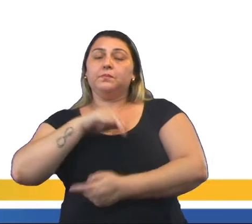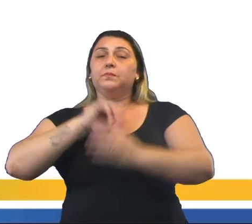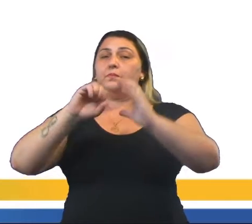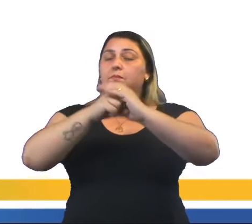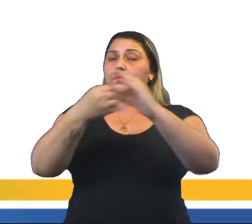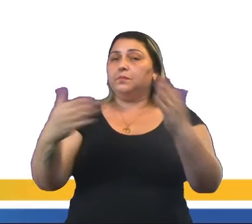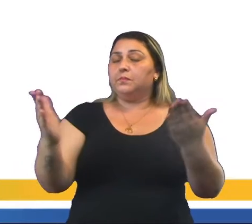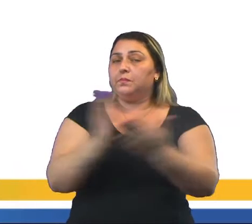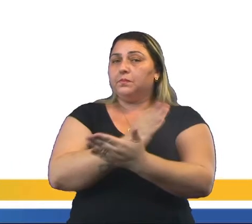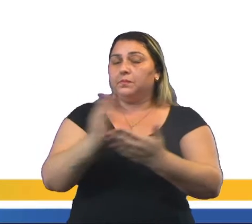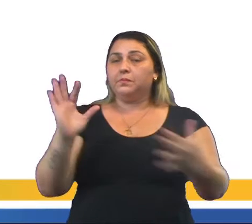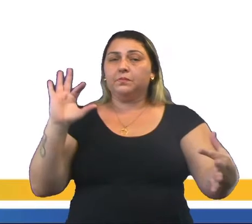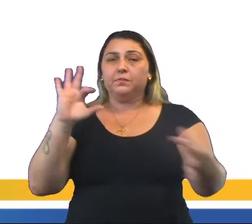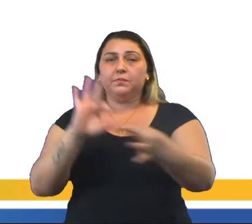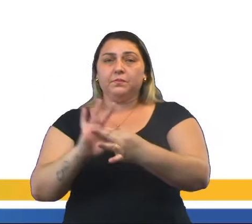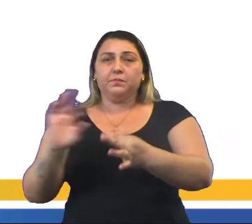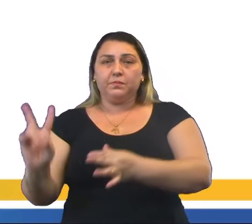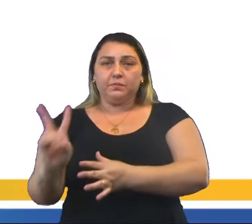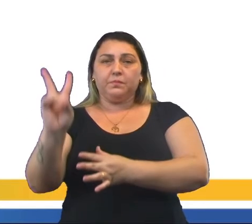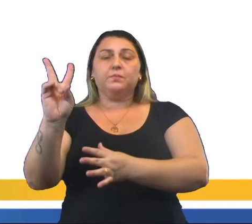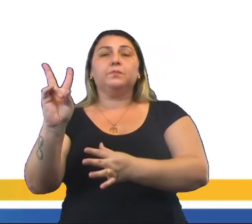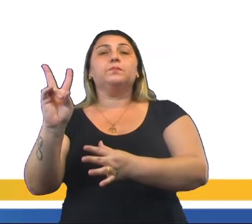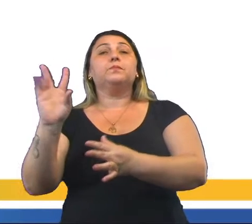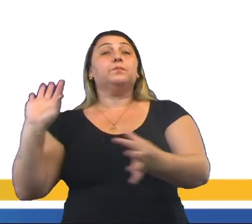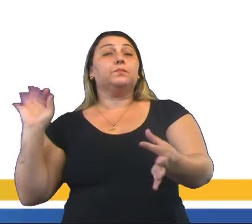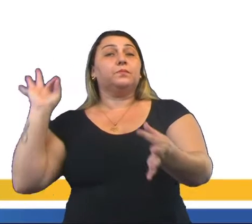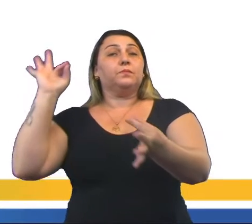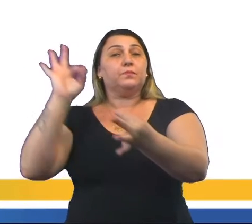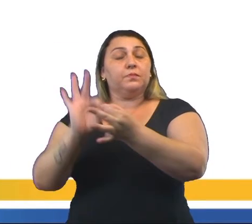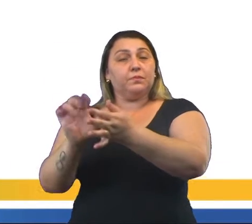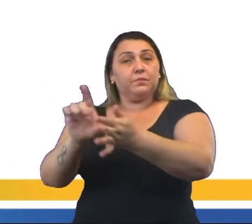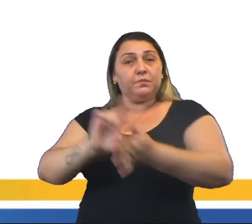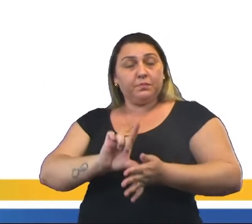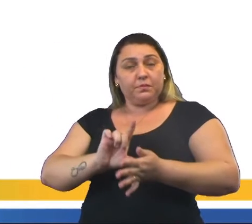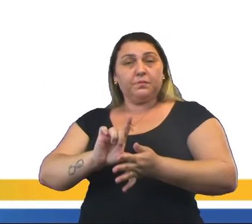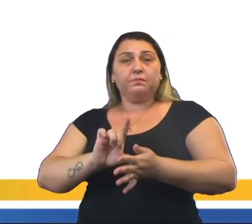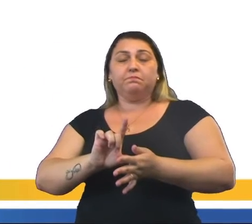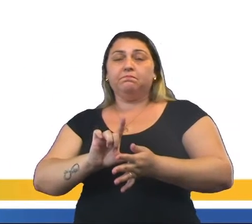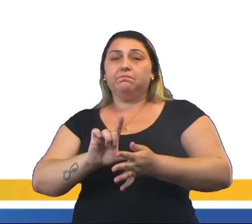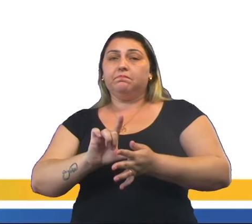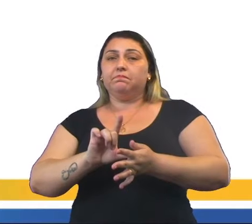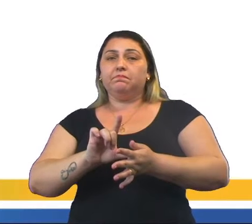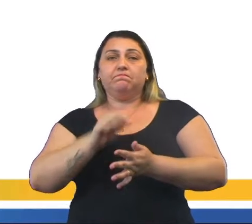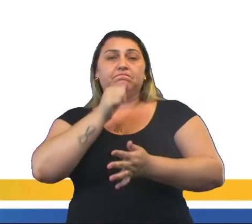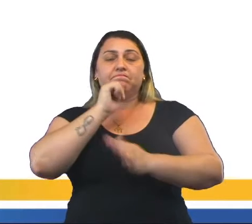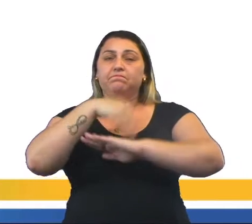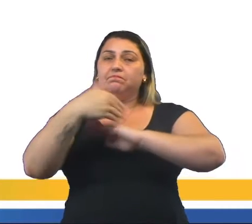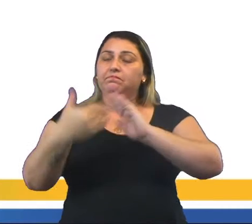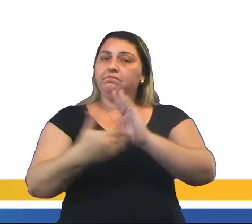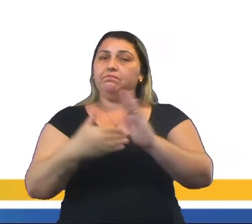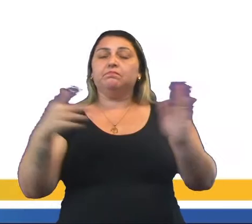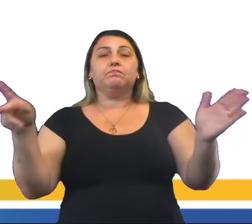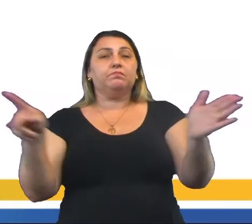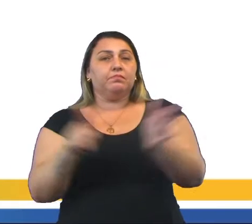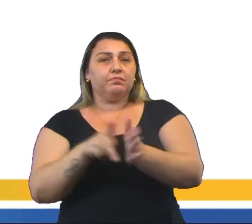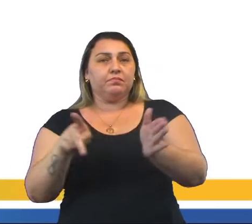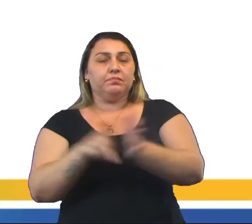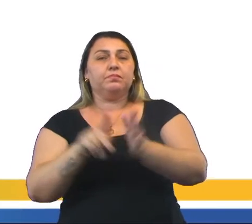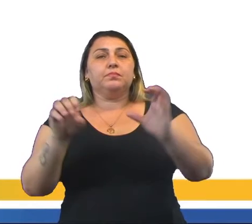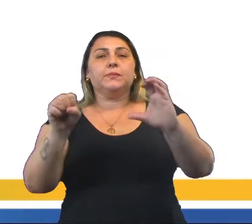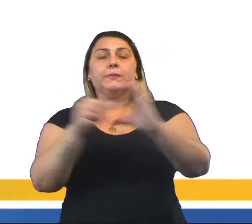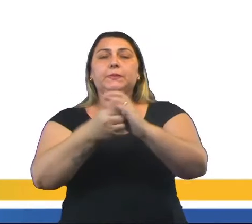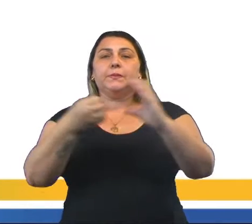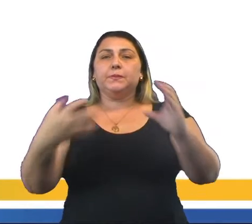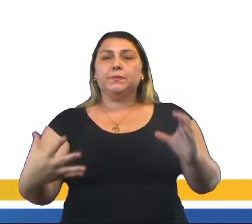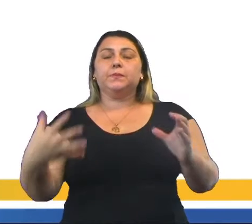por autores ligados a valores neoclássicos ainda não estava totalmente fincado suas características